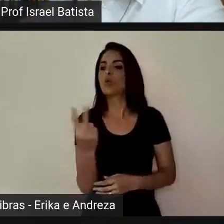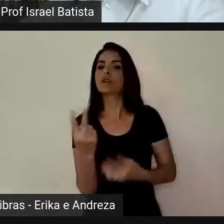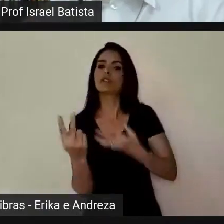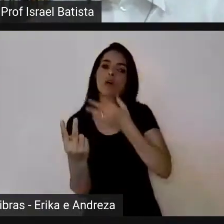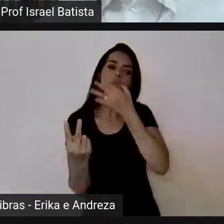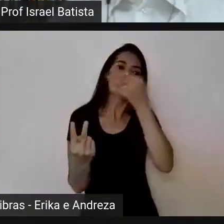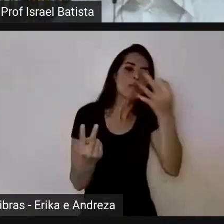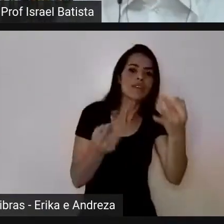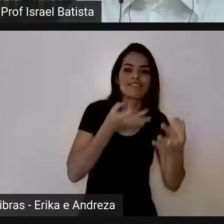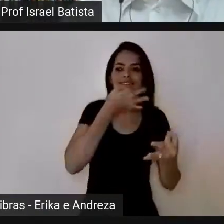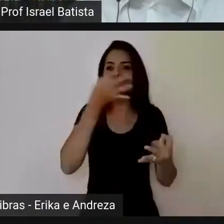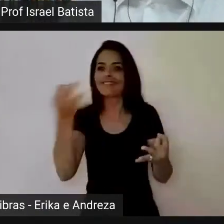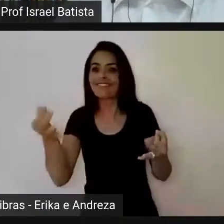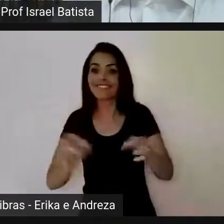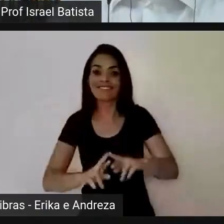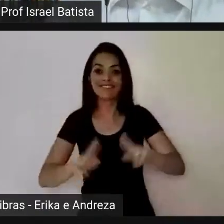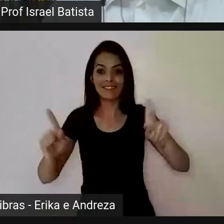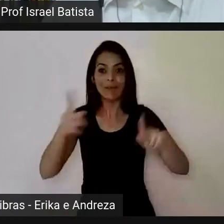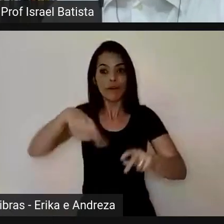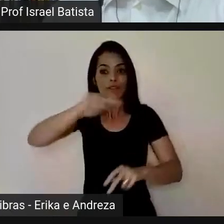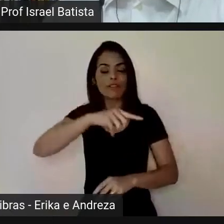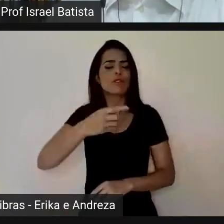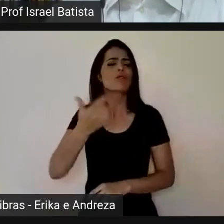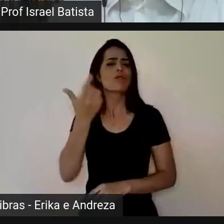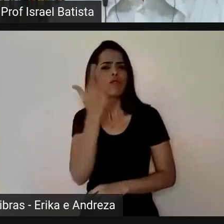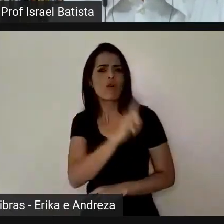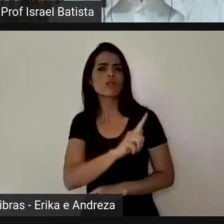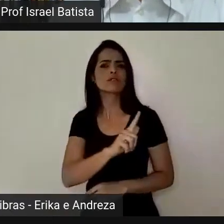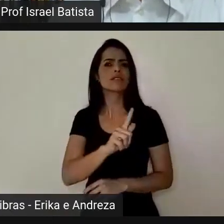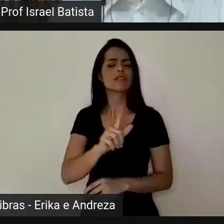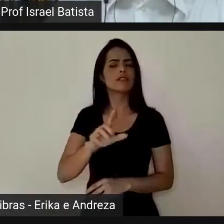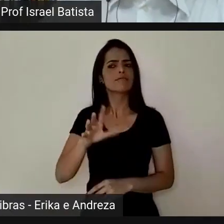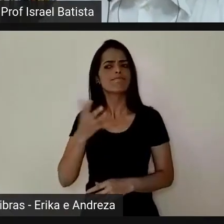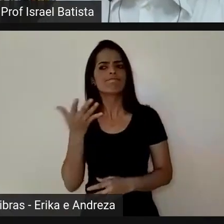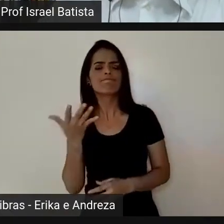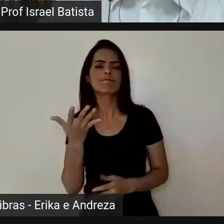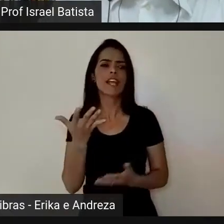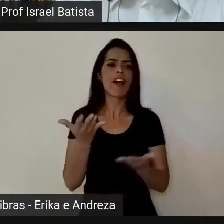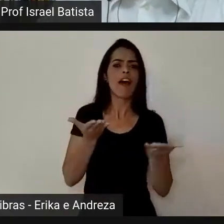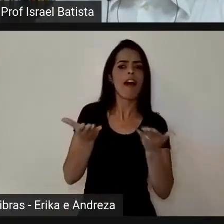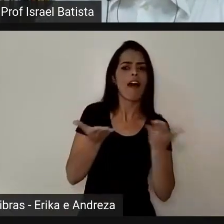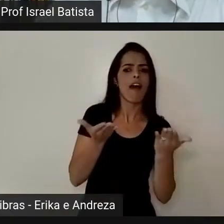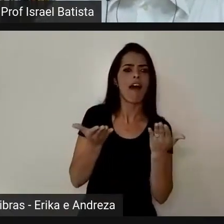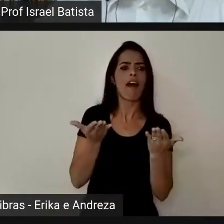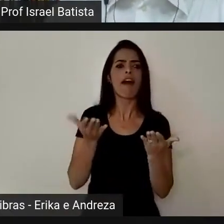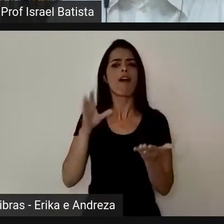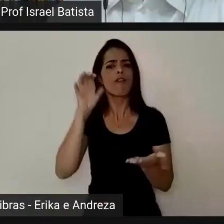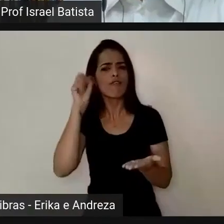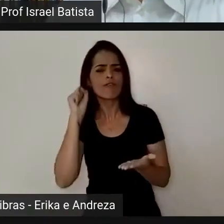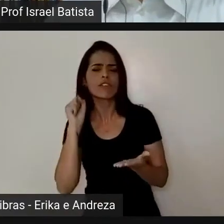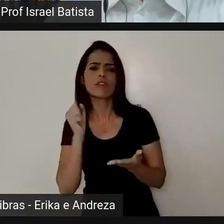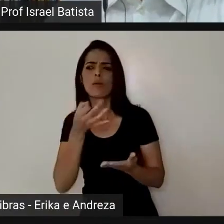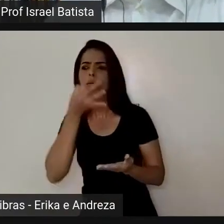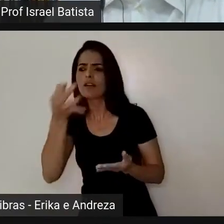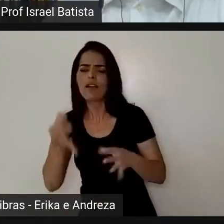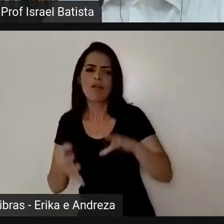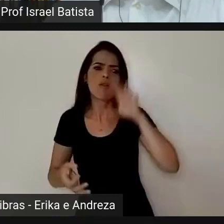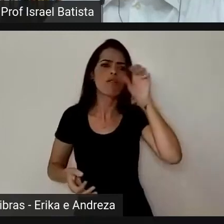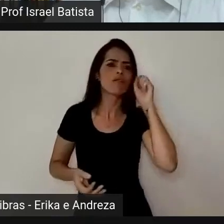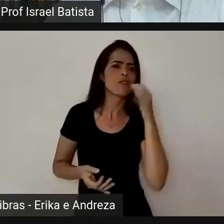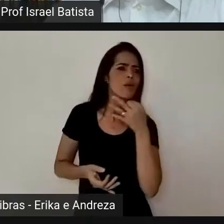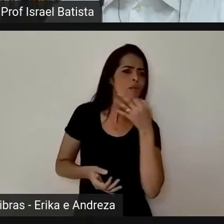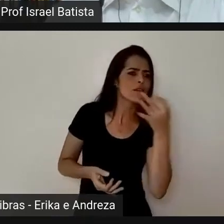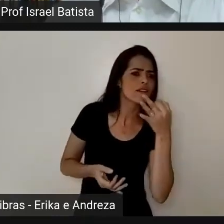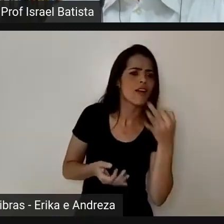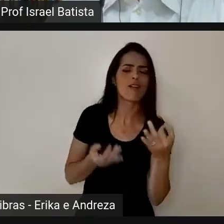espectadores terem a oportunidade de se deparar com um argumento que talvez não pensou antes e amadurecer as ideias. Aqui a gente